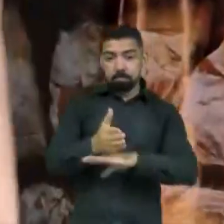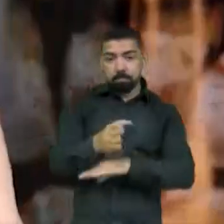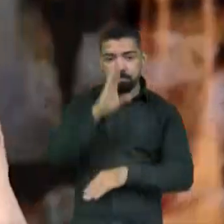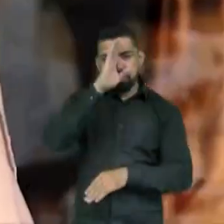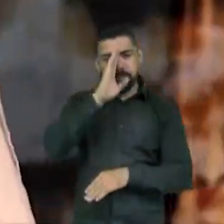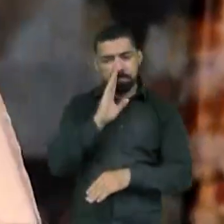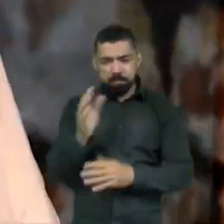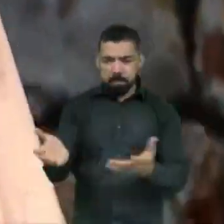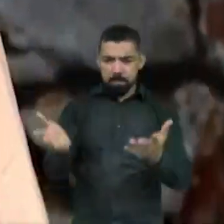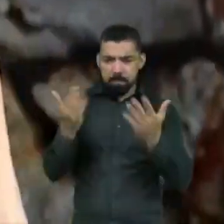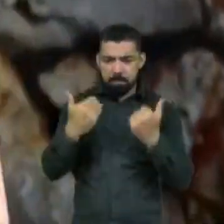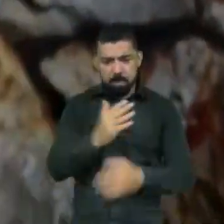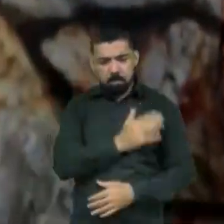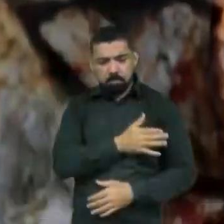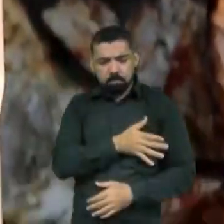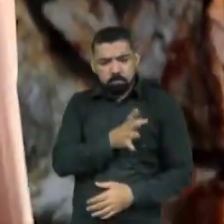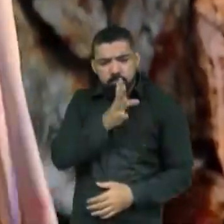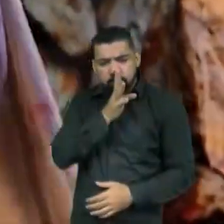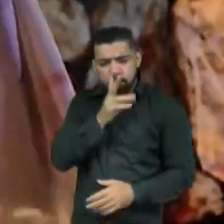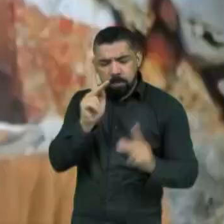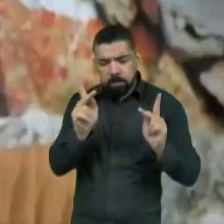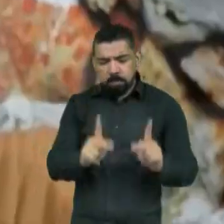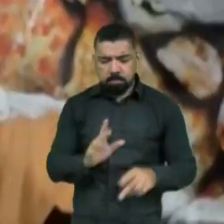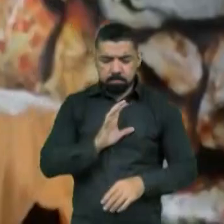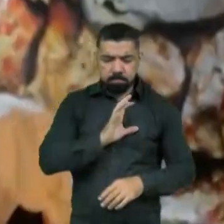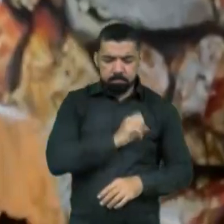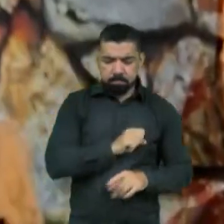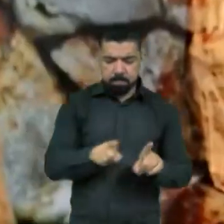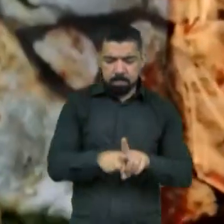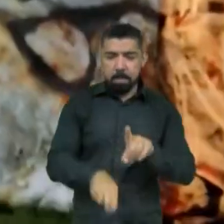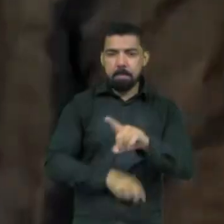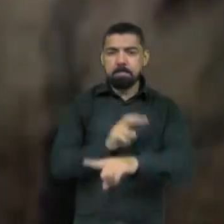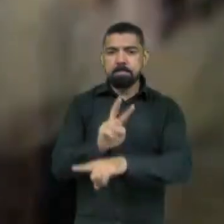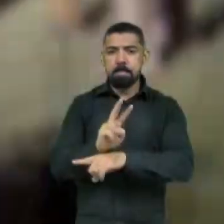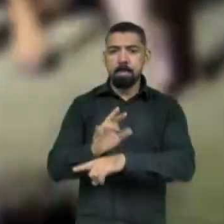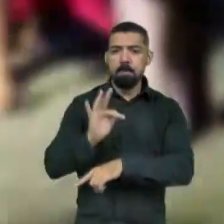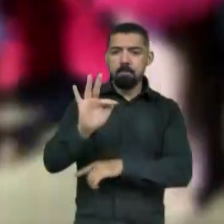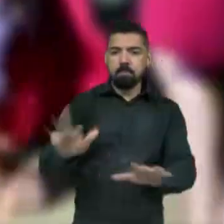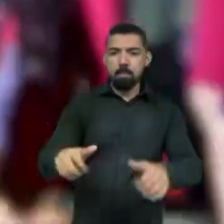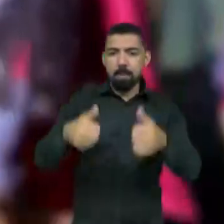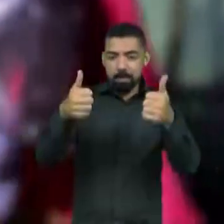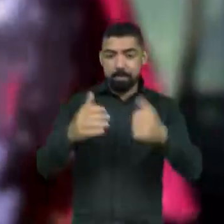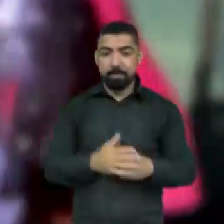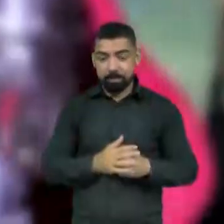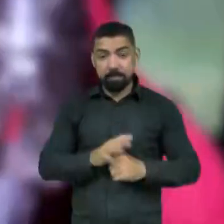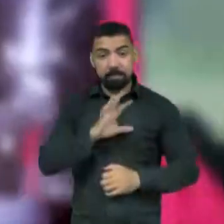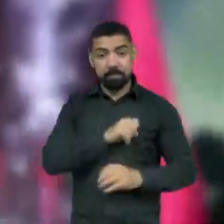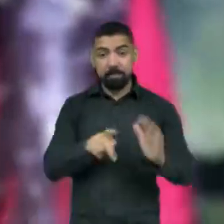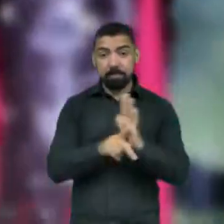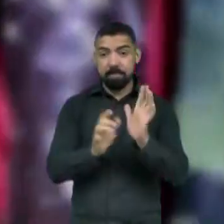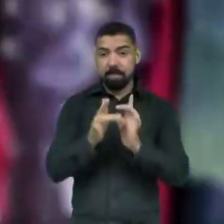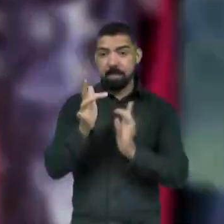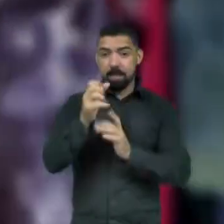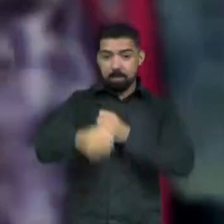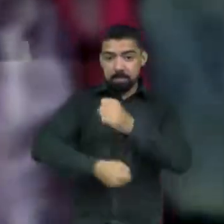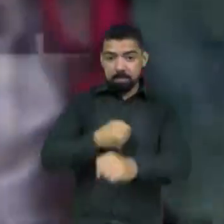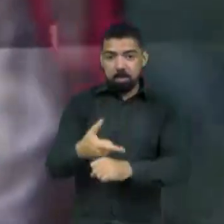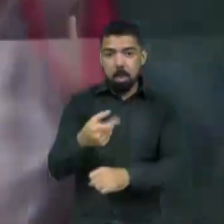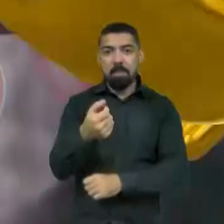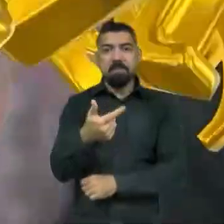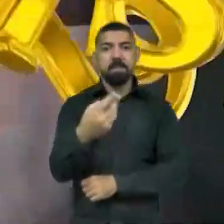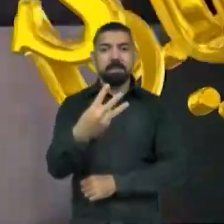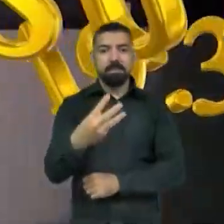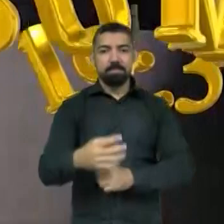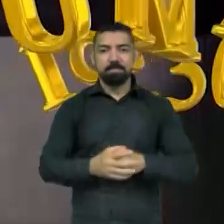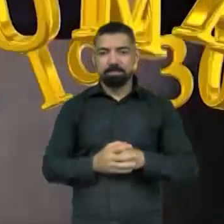Venha encher seu coração de paz, amor e esperança. Paixão de Cristo